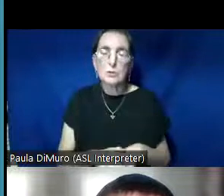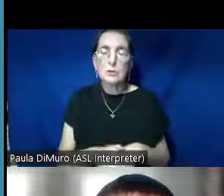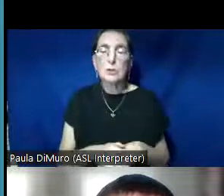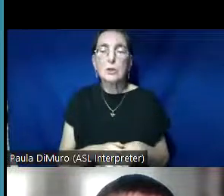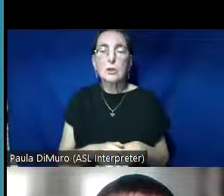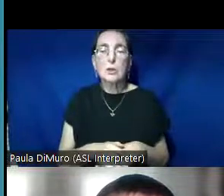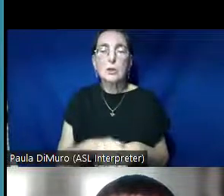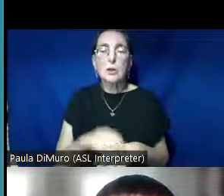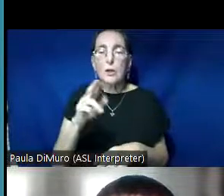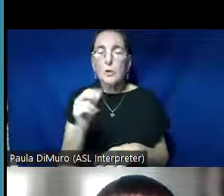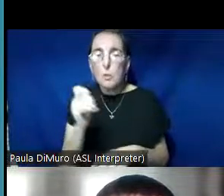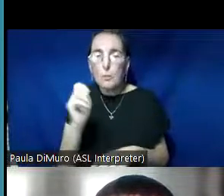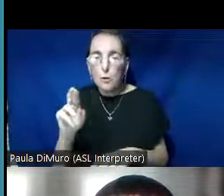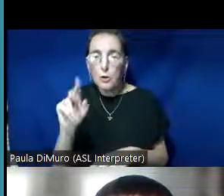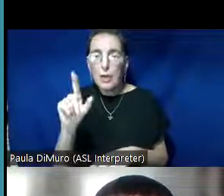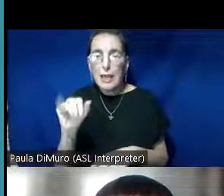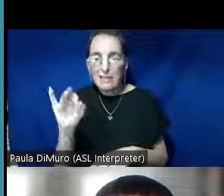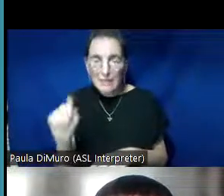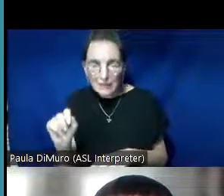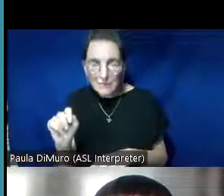departamento que regula